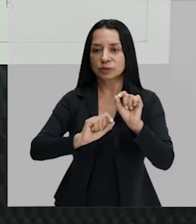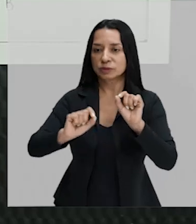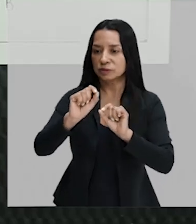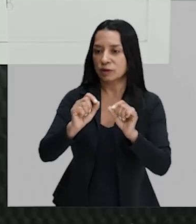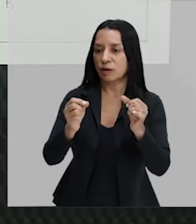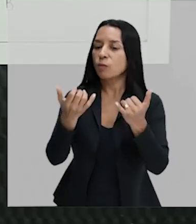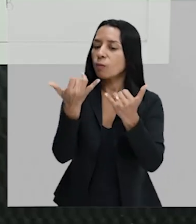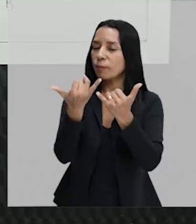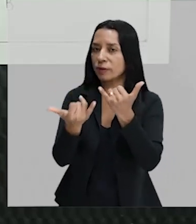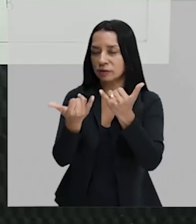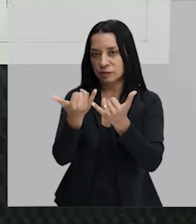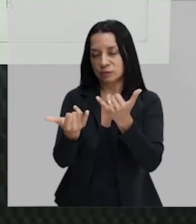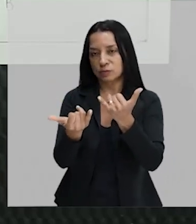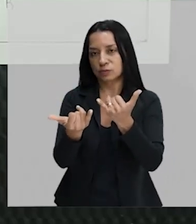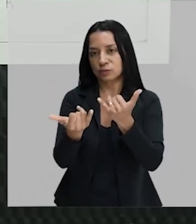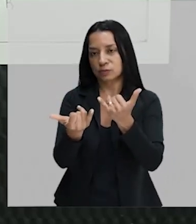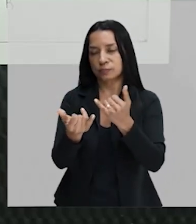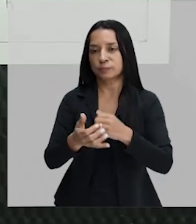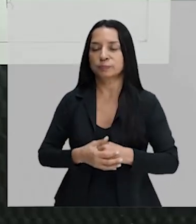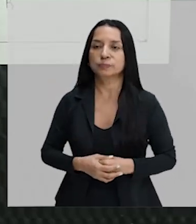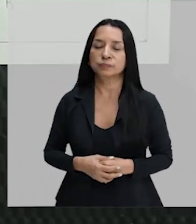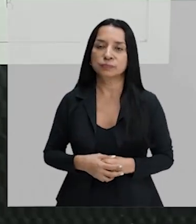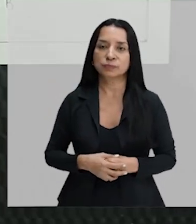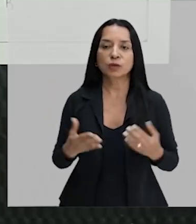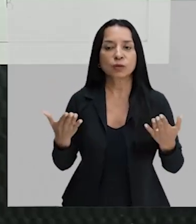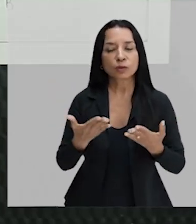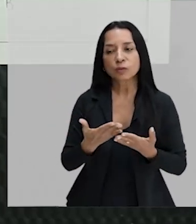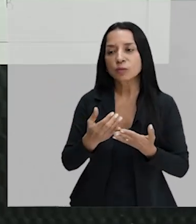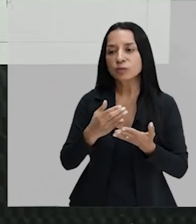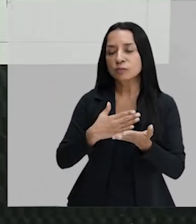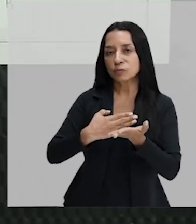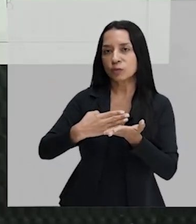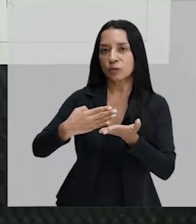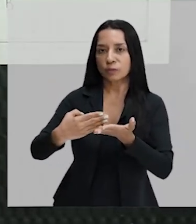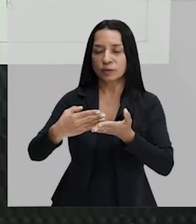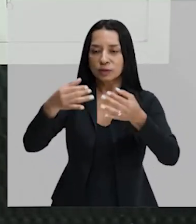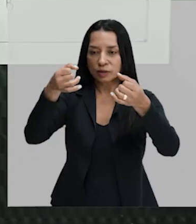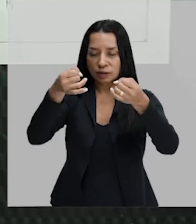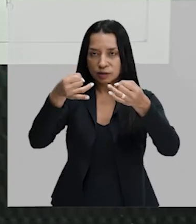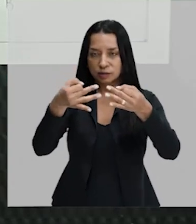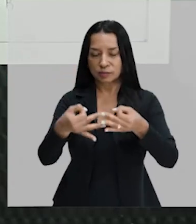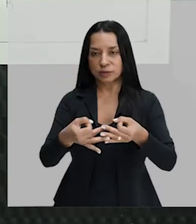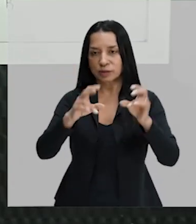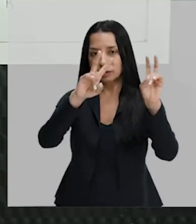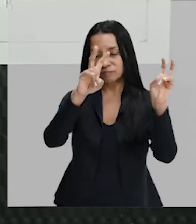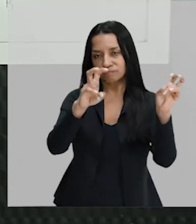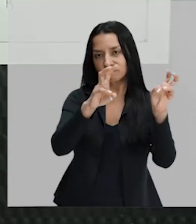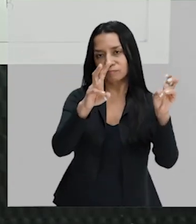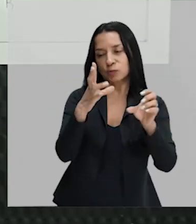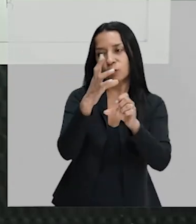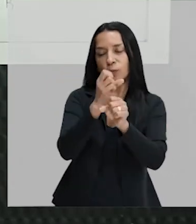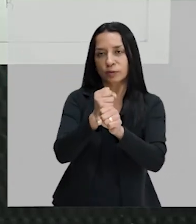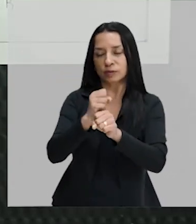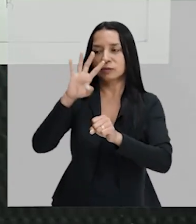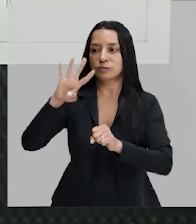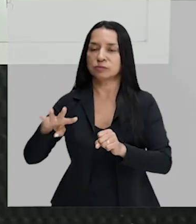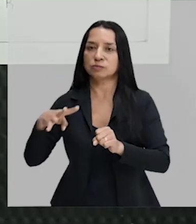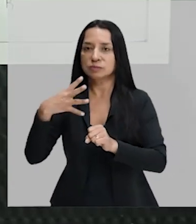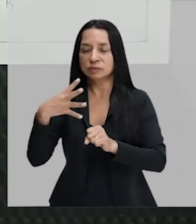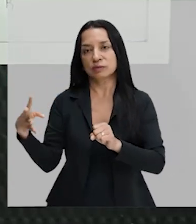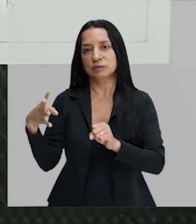irmãos, né? Um precisa do outro. Beleza? E hoje a gente vai começar a falar das operações com matrizes. A gente já